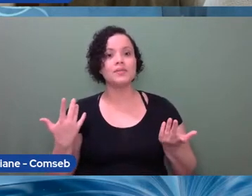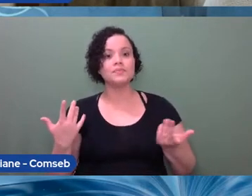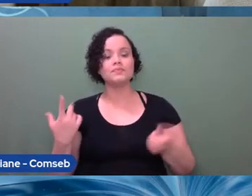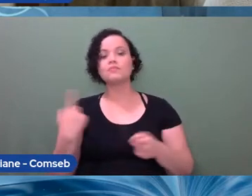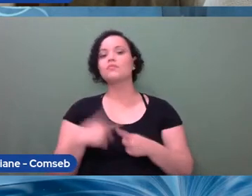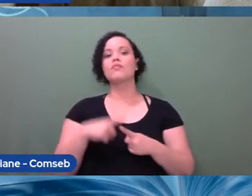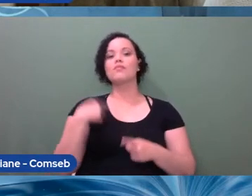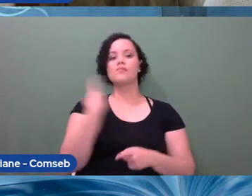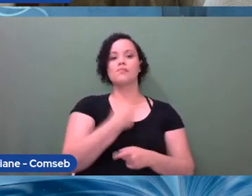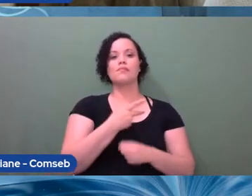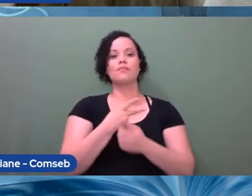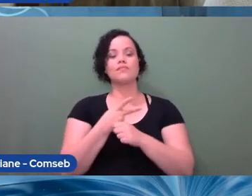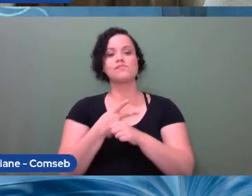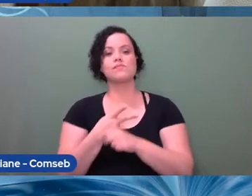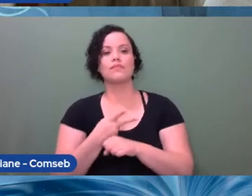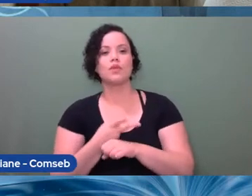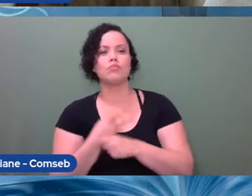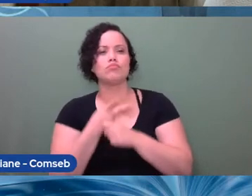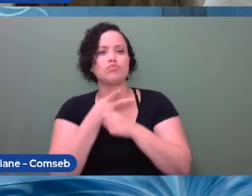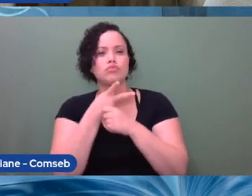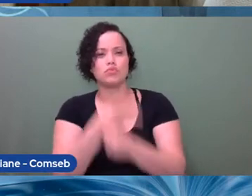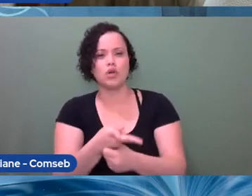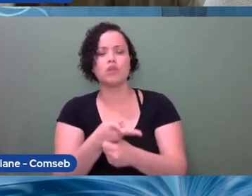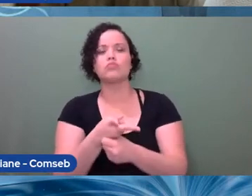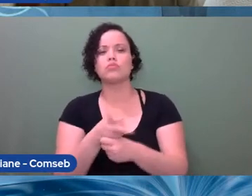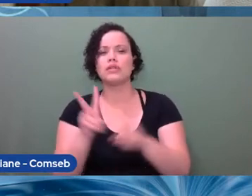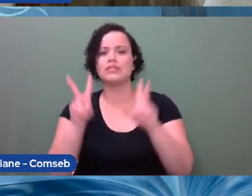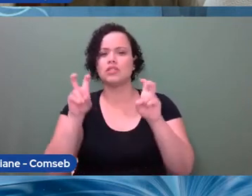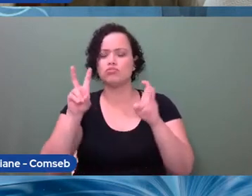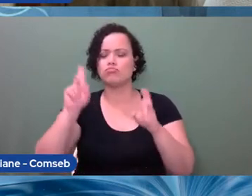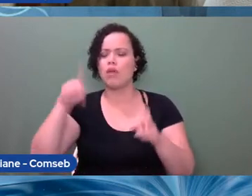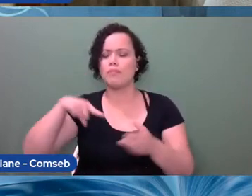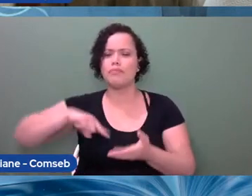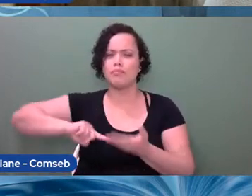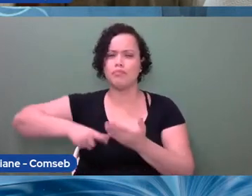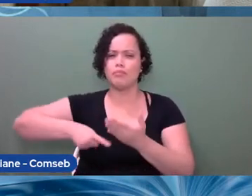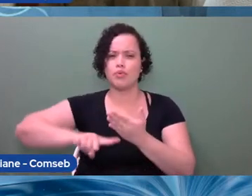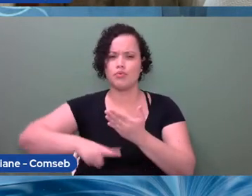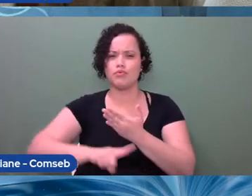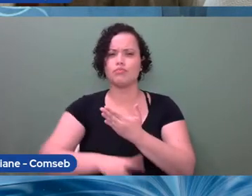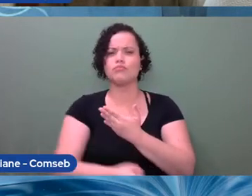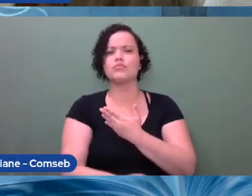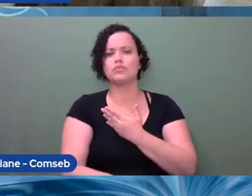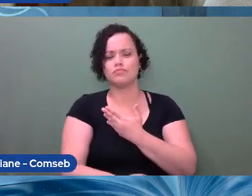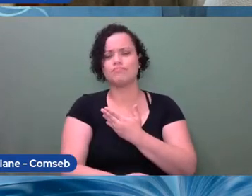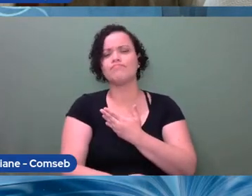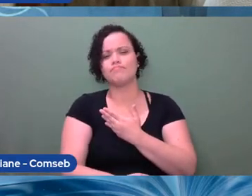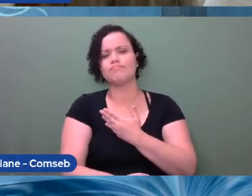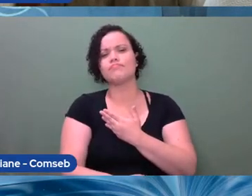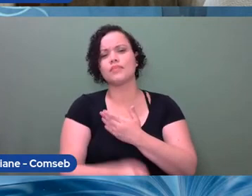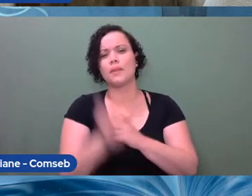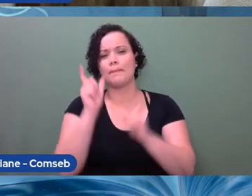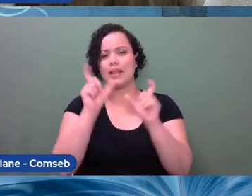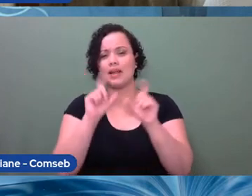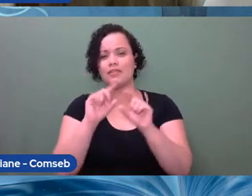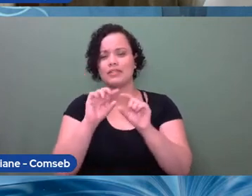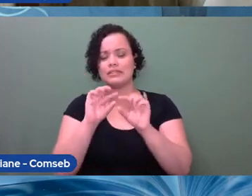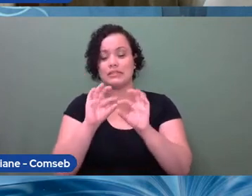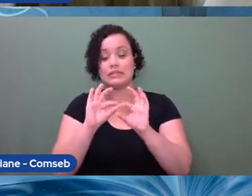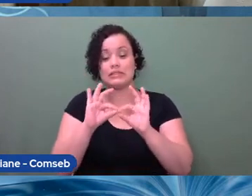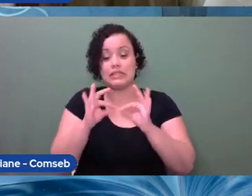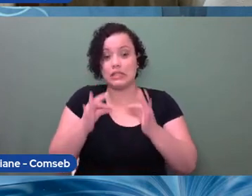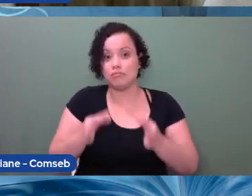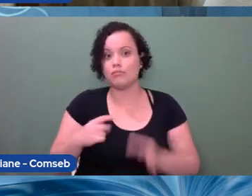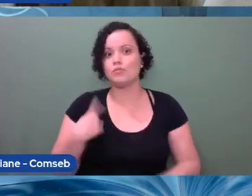buscando colocar esse assunto que é muito profundo, não é, em palavras simples para o nosso entendimento